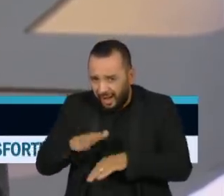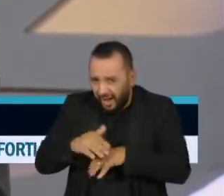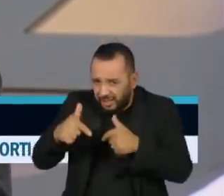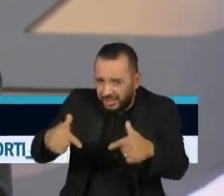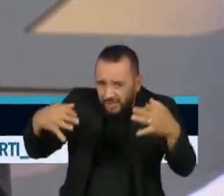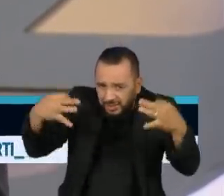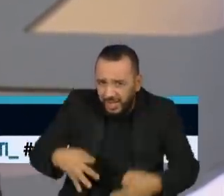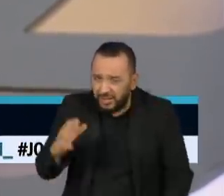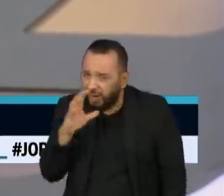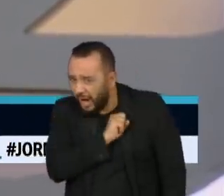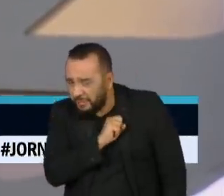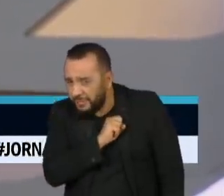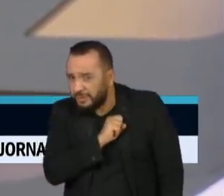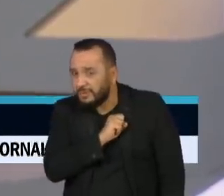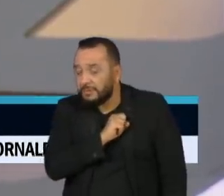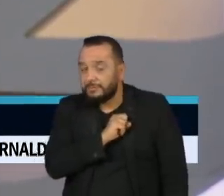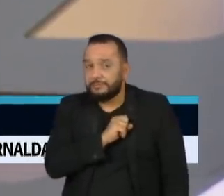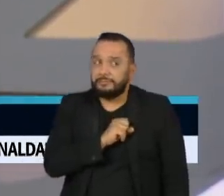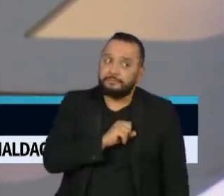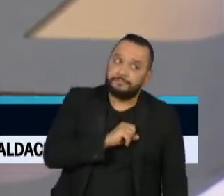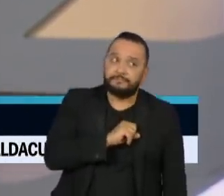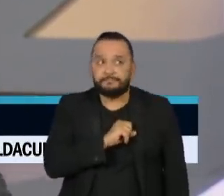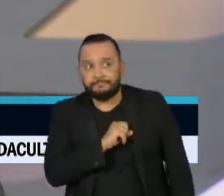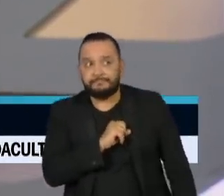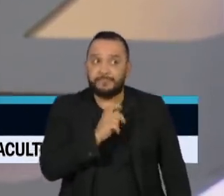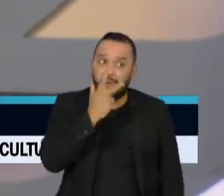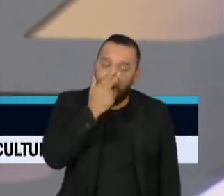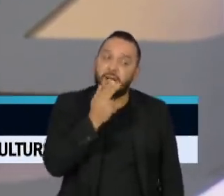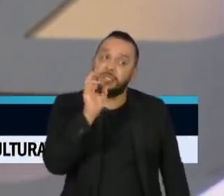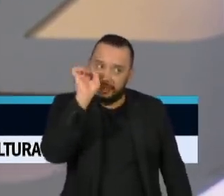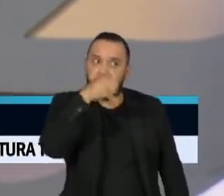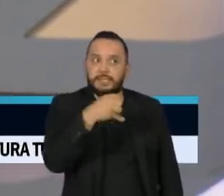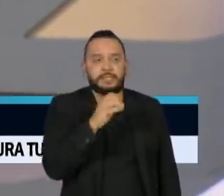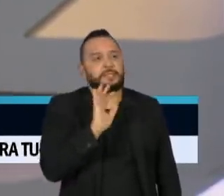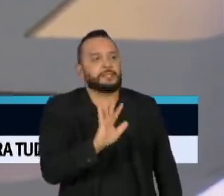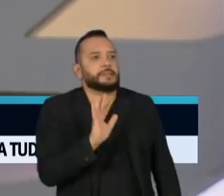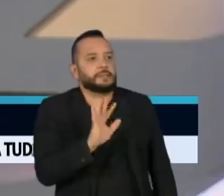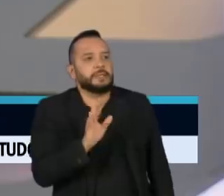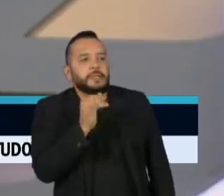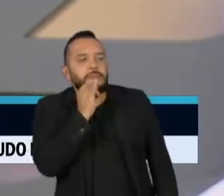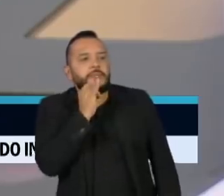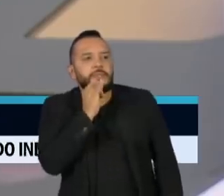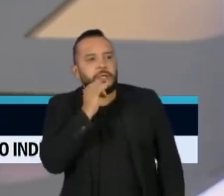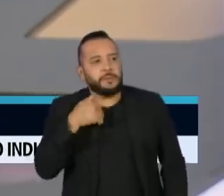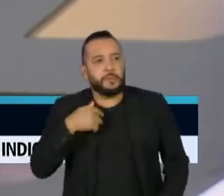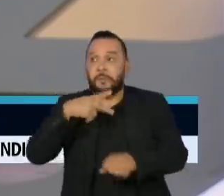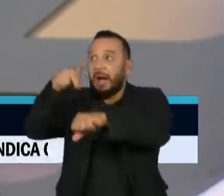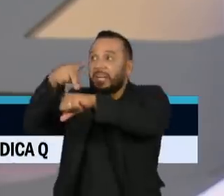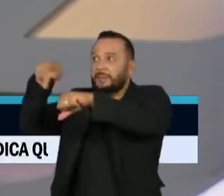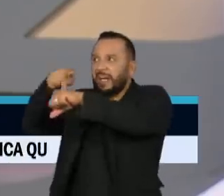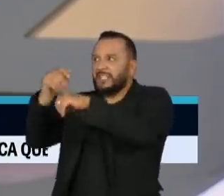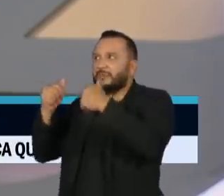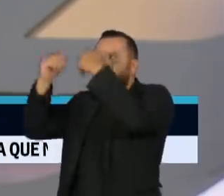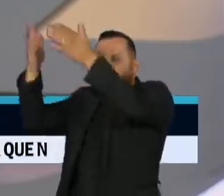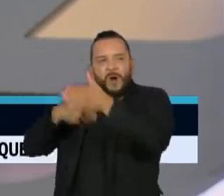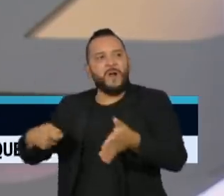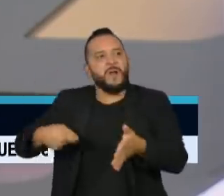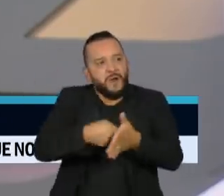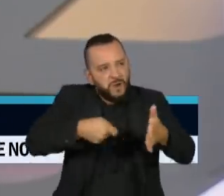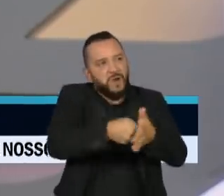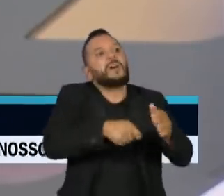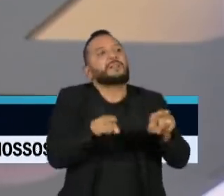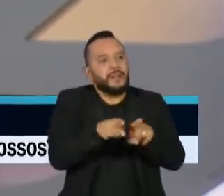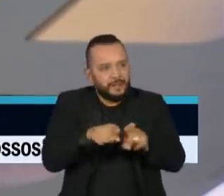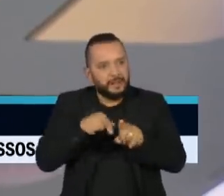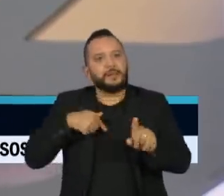que essa dinâmica já está começando, sobretudo a partir das instituições internacionais e da sociedade civil internacional.